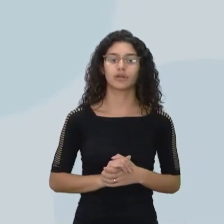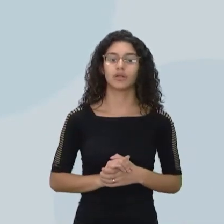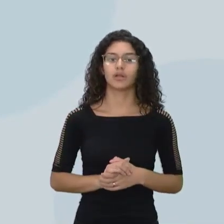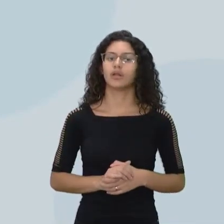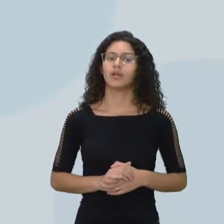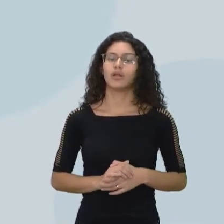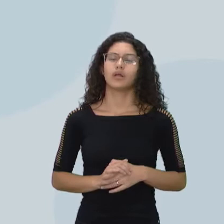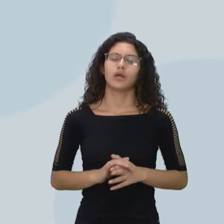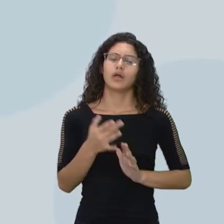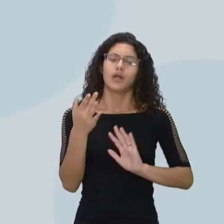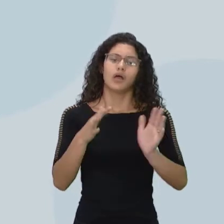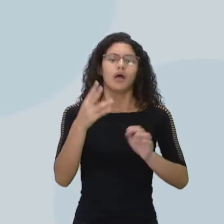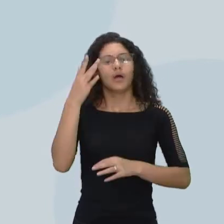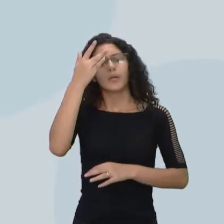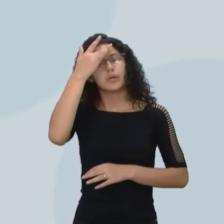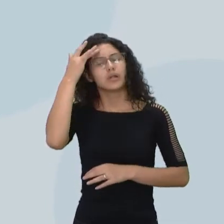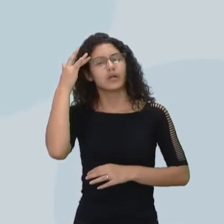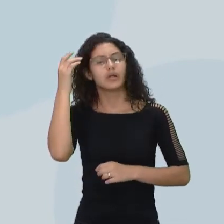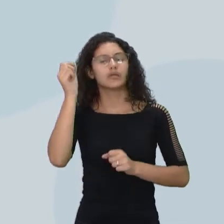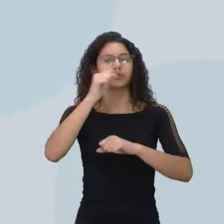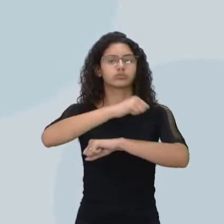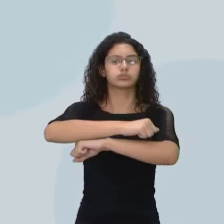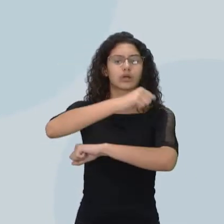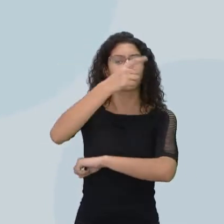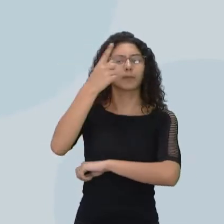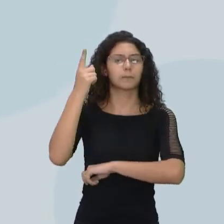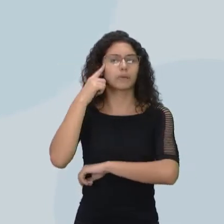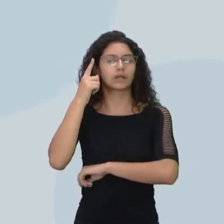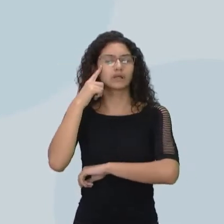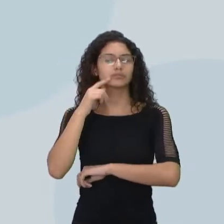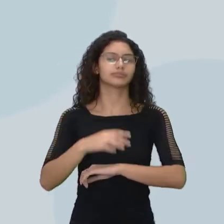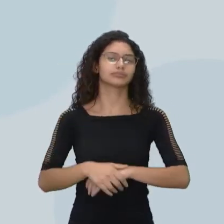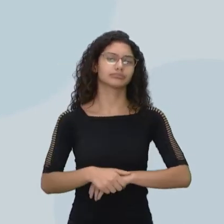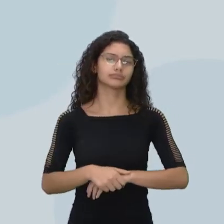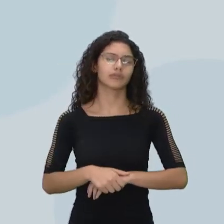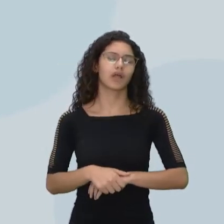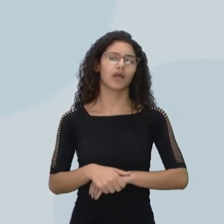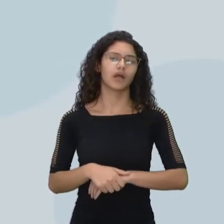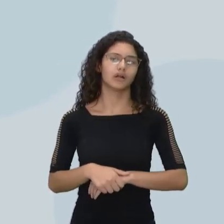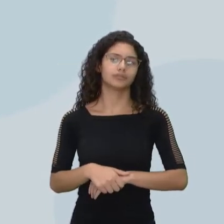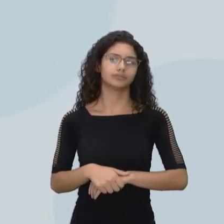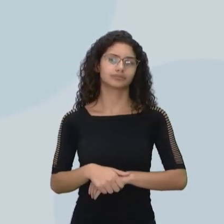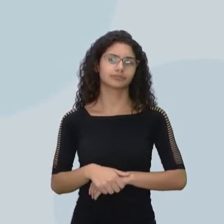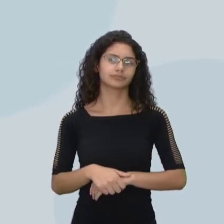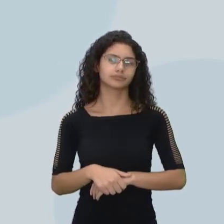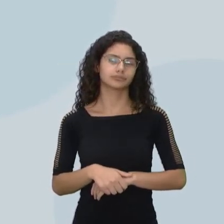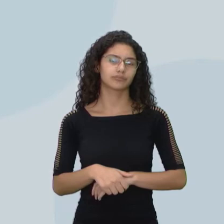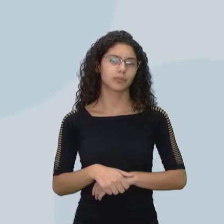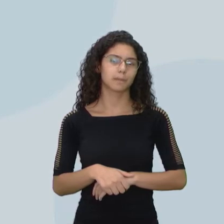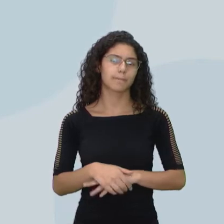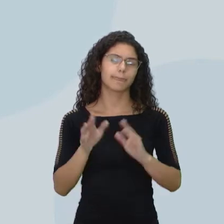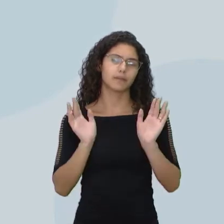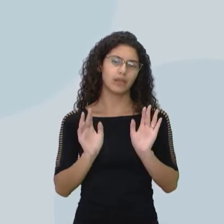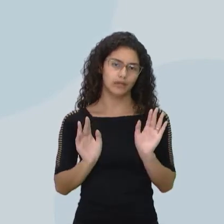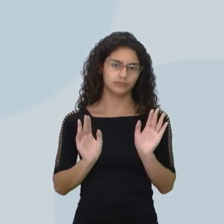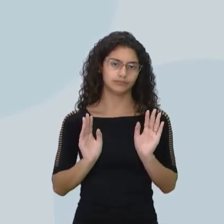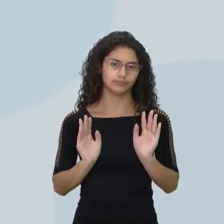uma pessoa estava lá na janela pensando e falou assim, rapaz,